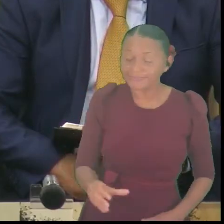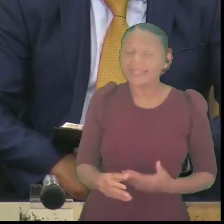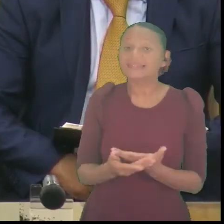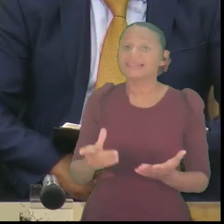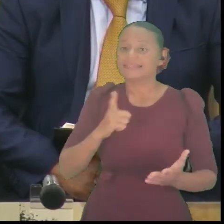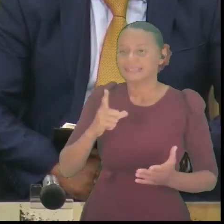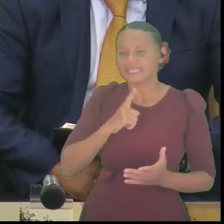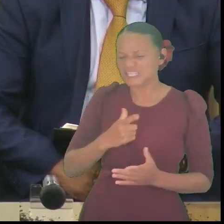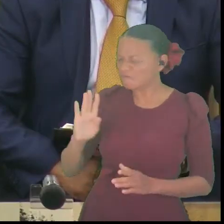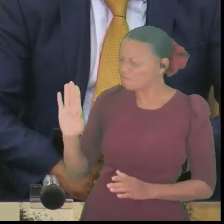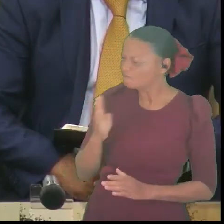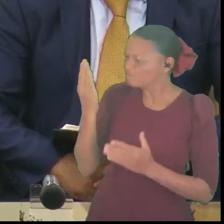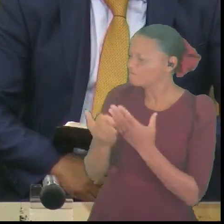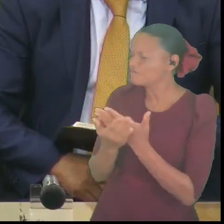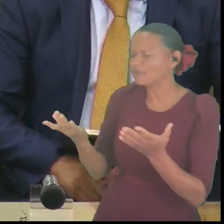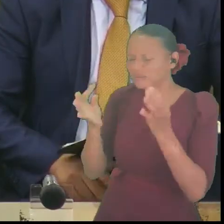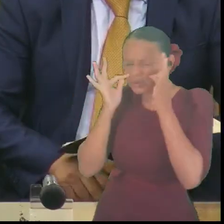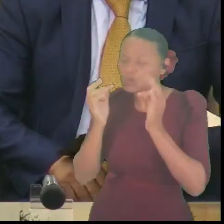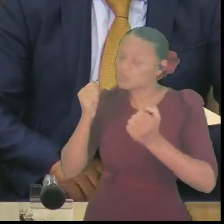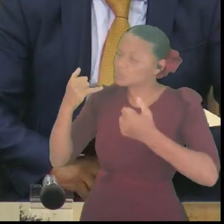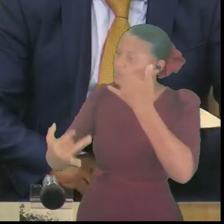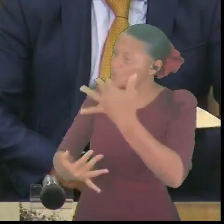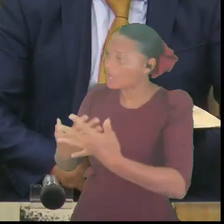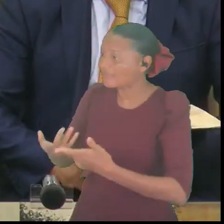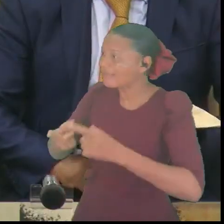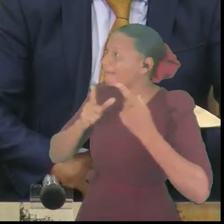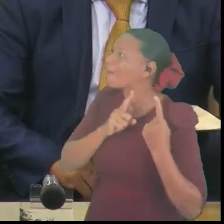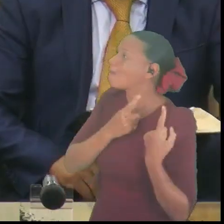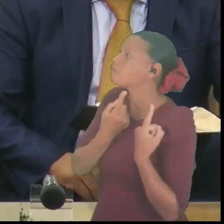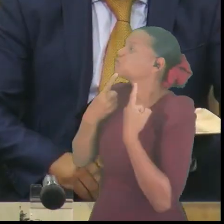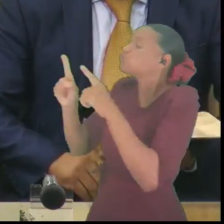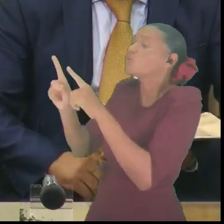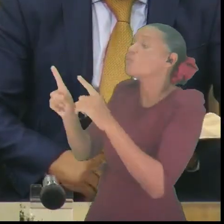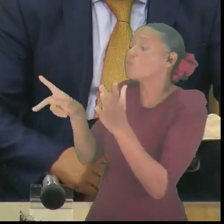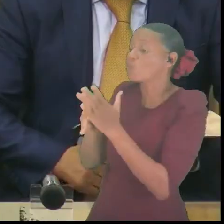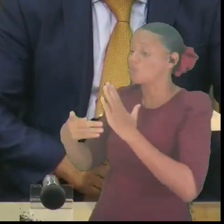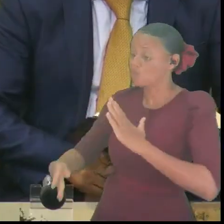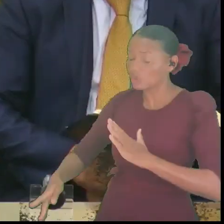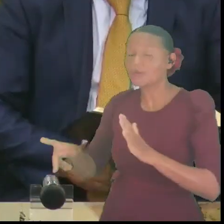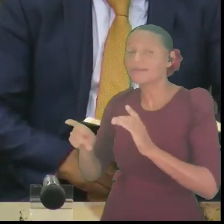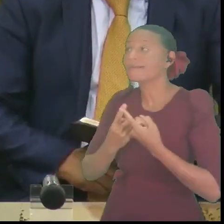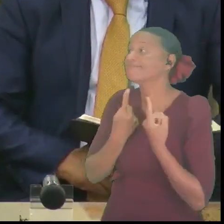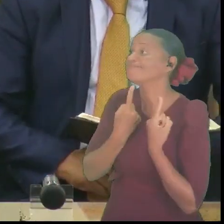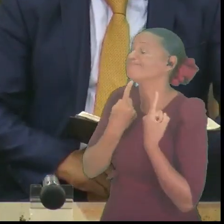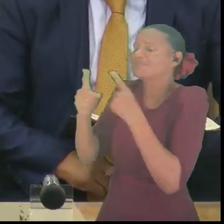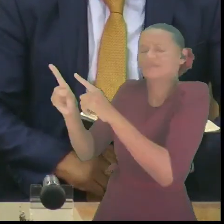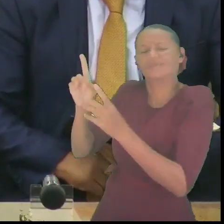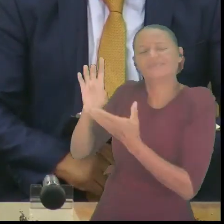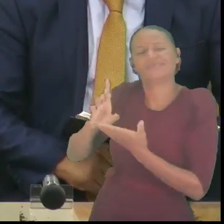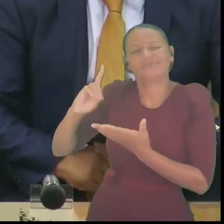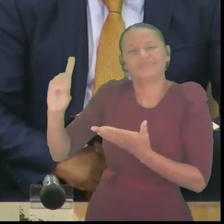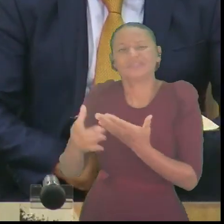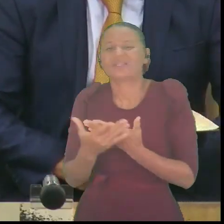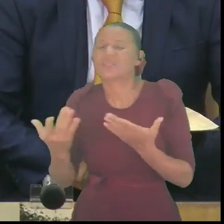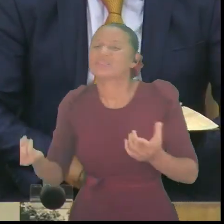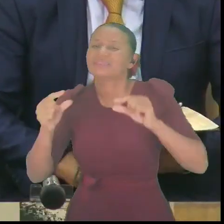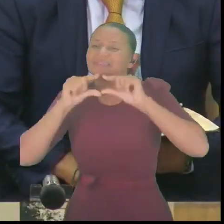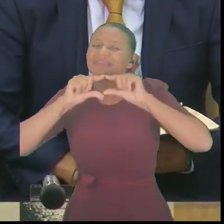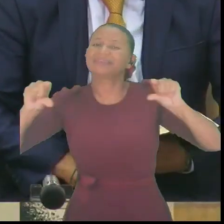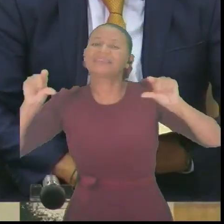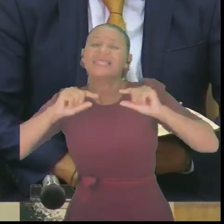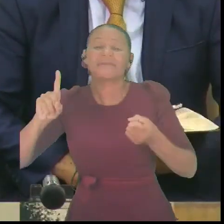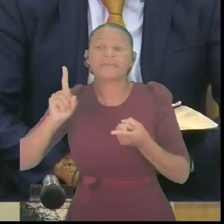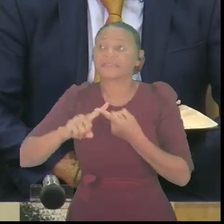falso testemunho que dizia que ele havia blasfemado contra o templo, blasfemado contra Deus, intitulando-se